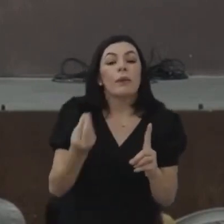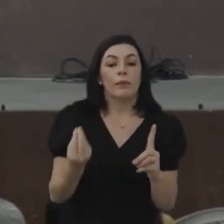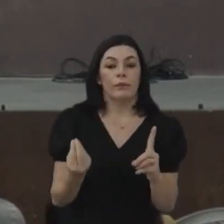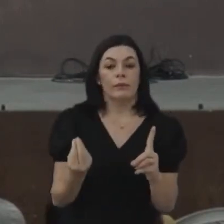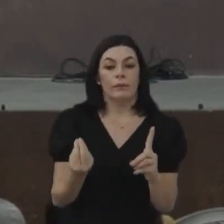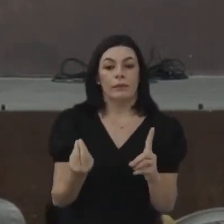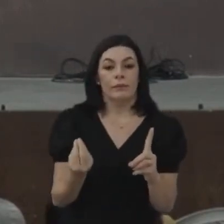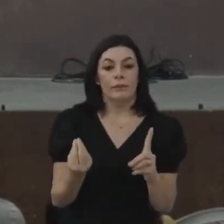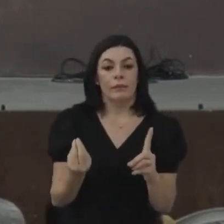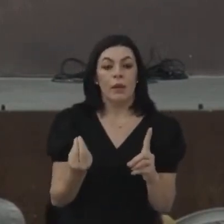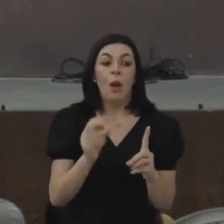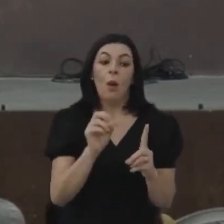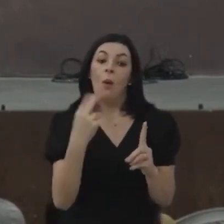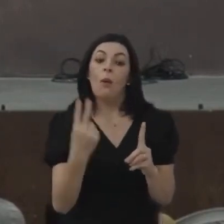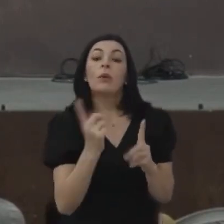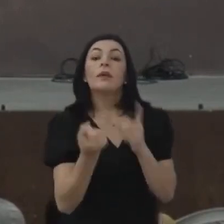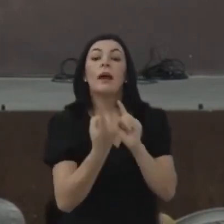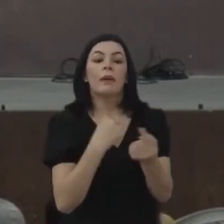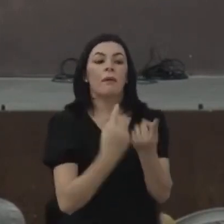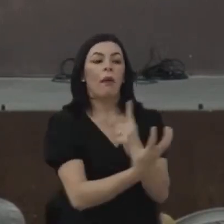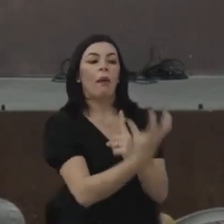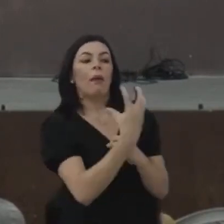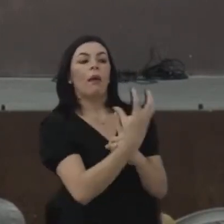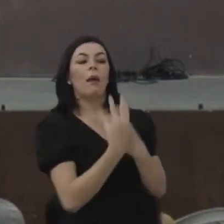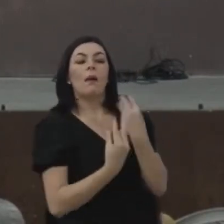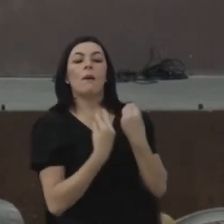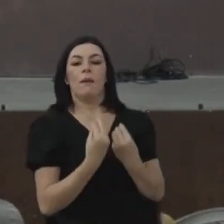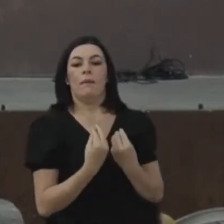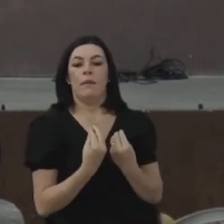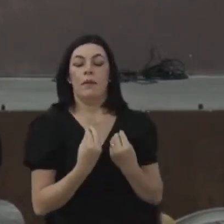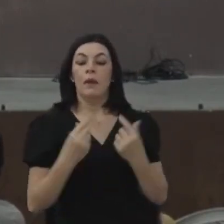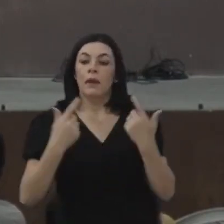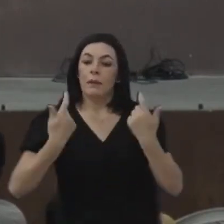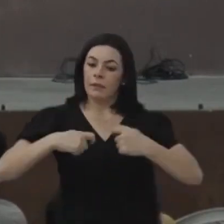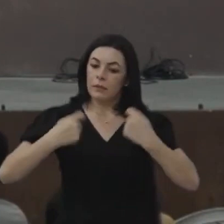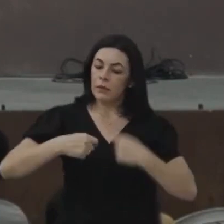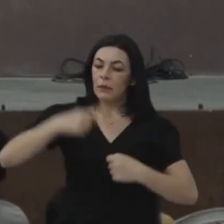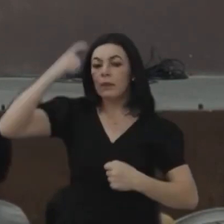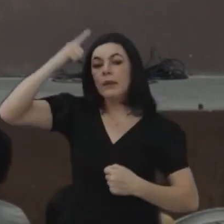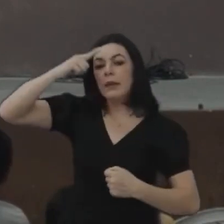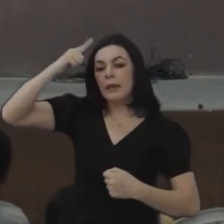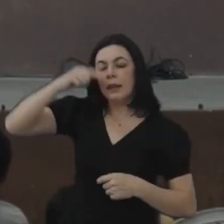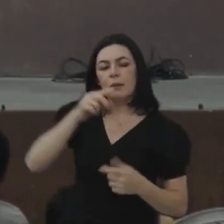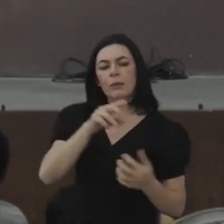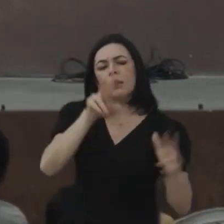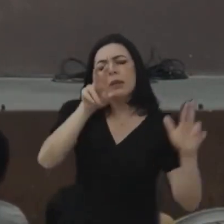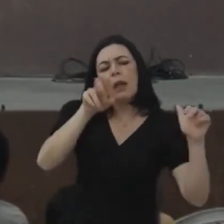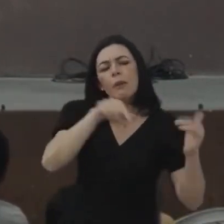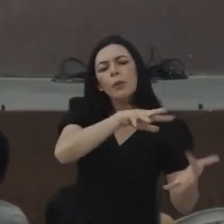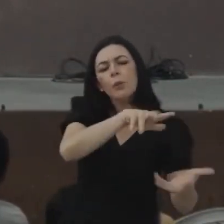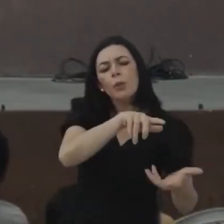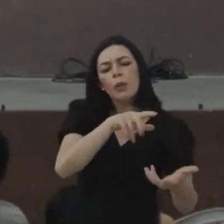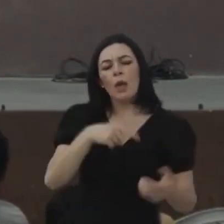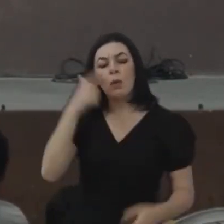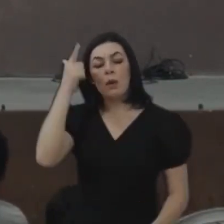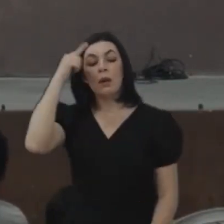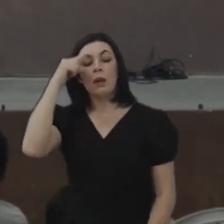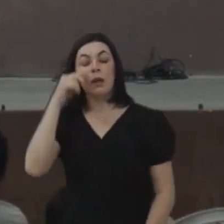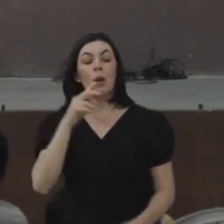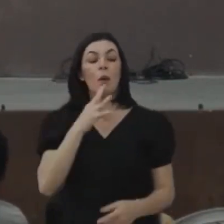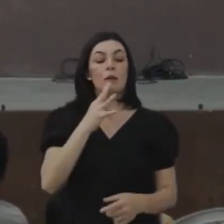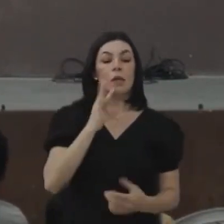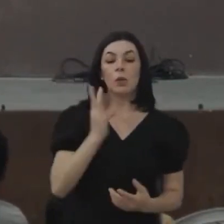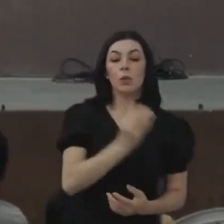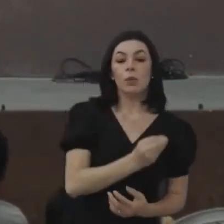acabam sendo influenciados? Eles devem assumir a liderança dos assuntos do mundo? Ou eles devem se abster